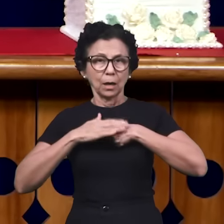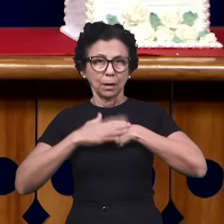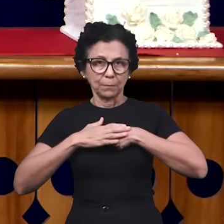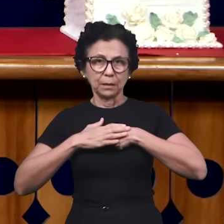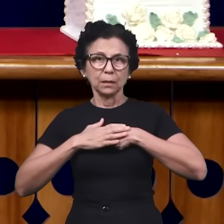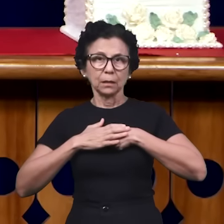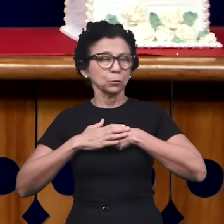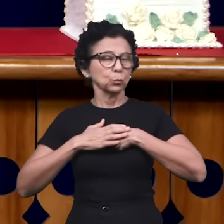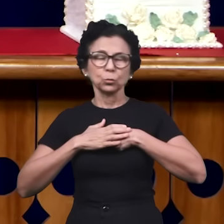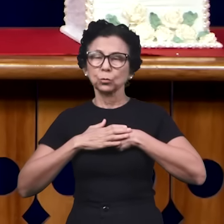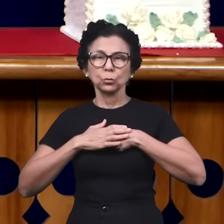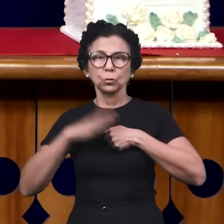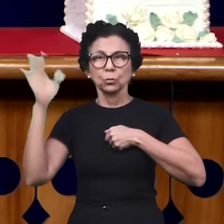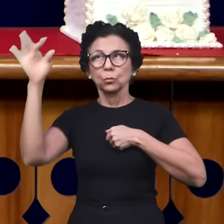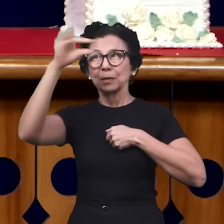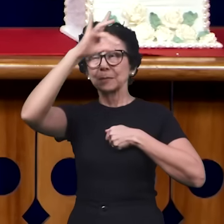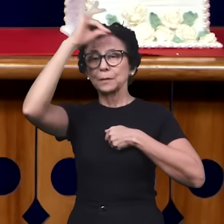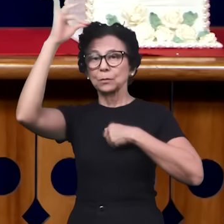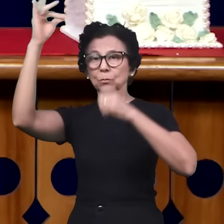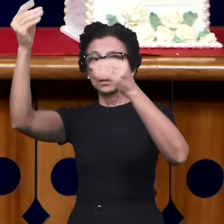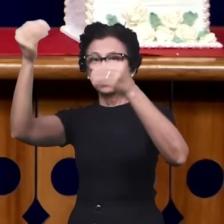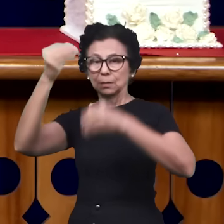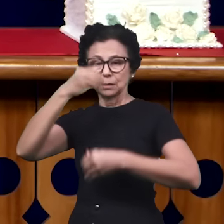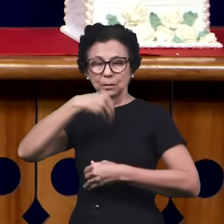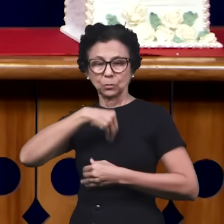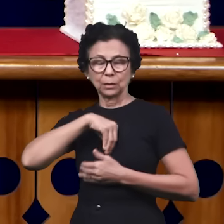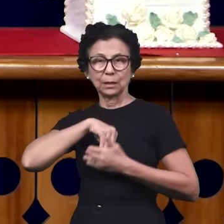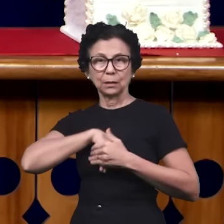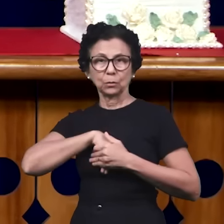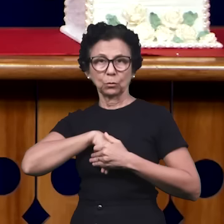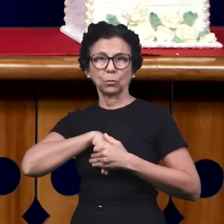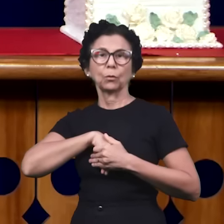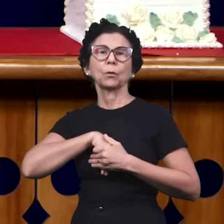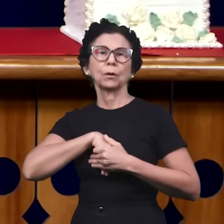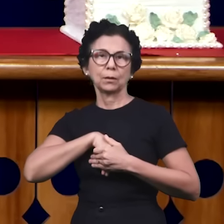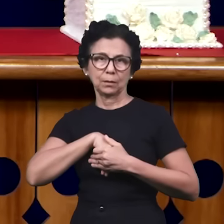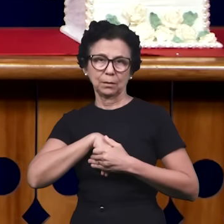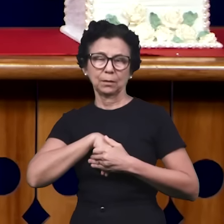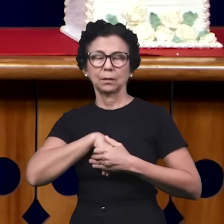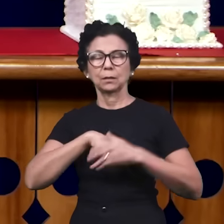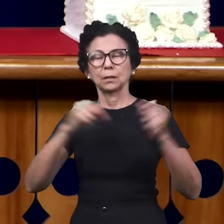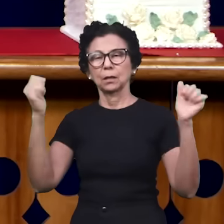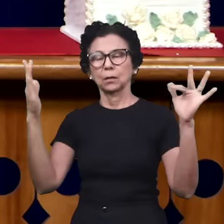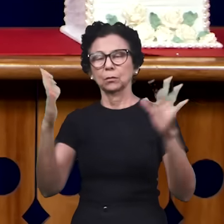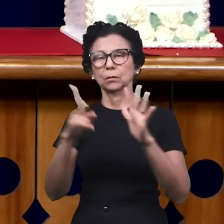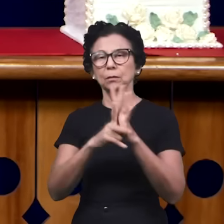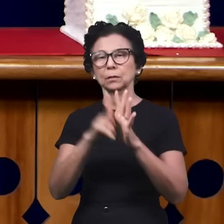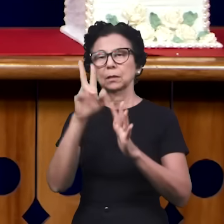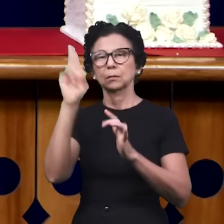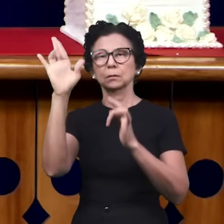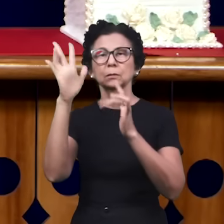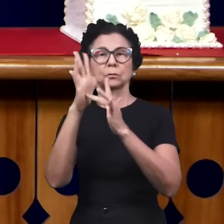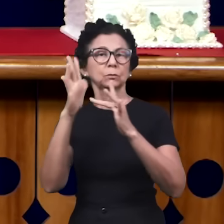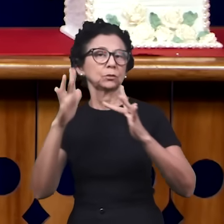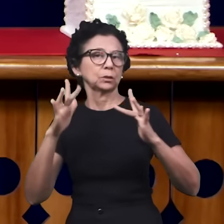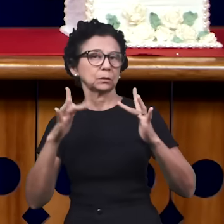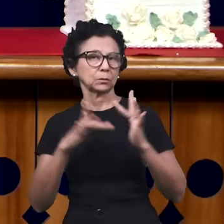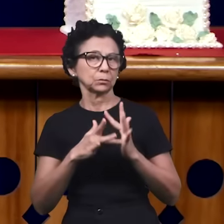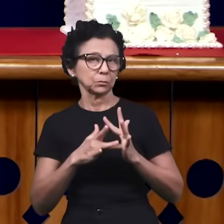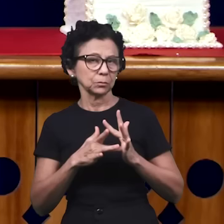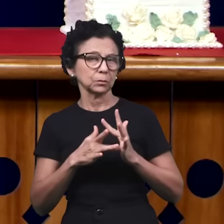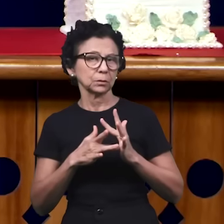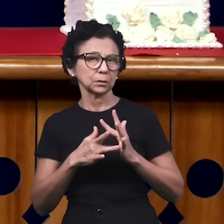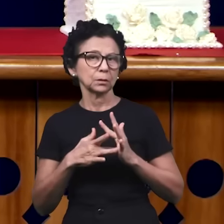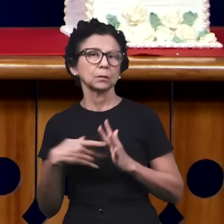vida. E isso que é maravilhoso, a glória não é daquele que é usado, mas a glória é do Senhor Jesus. É importante nós